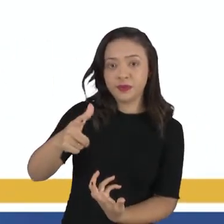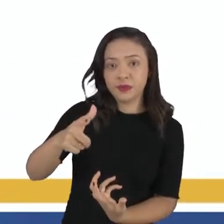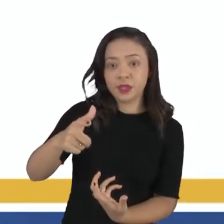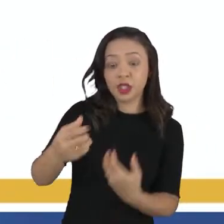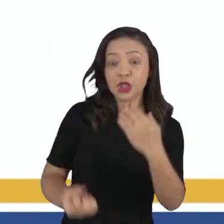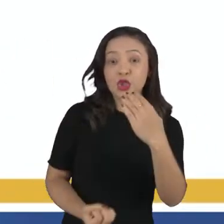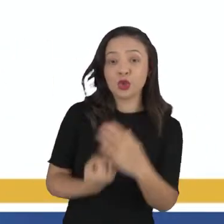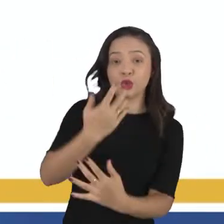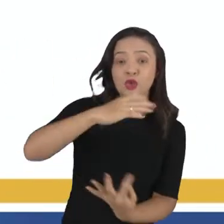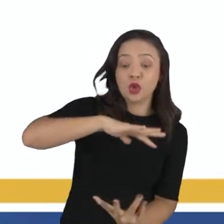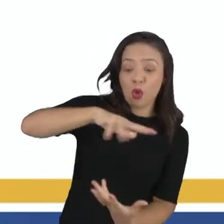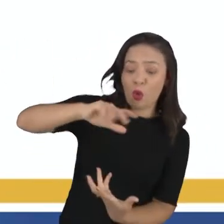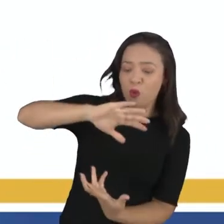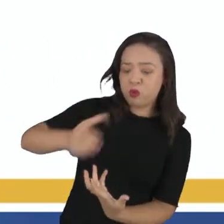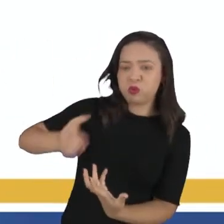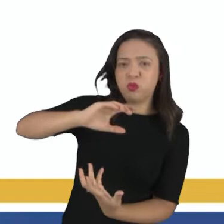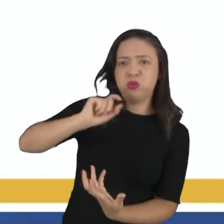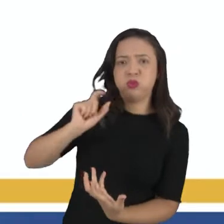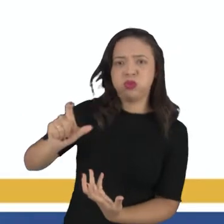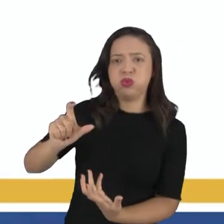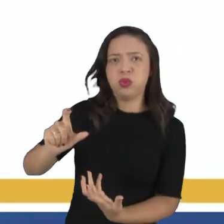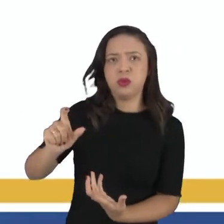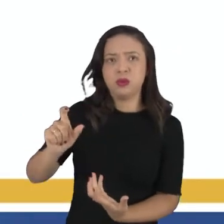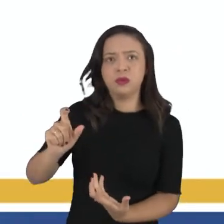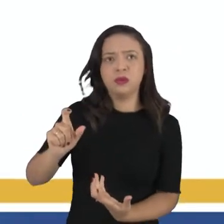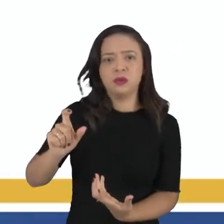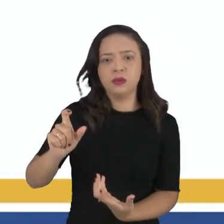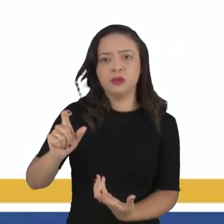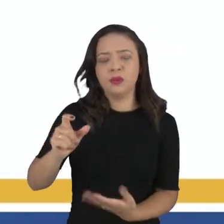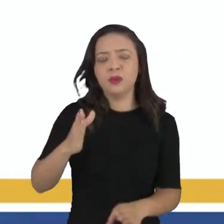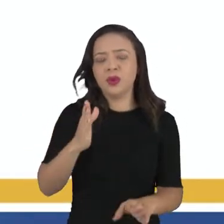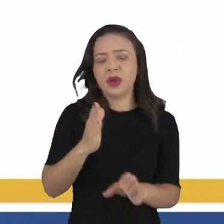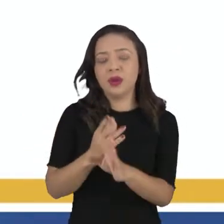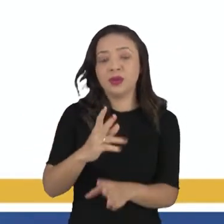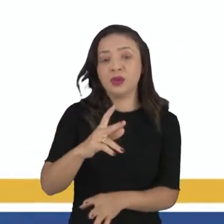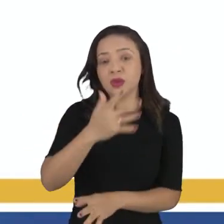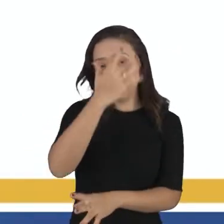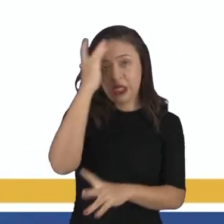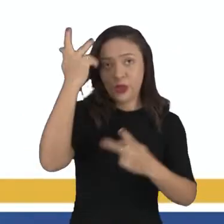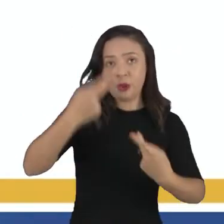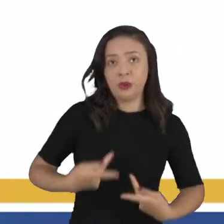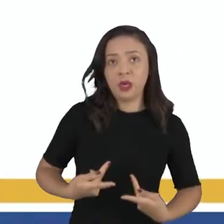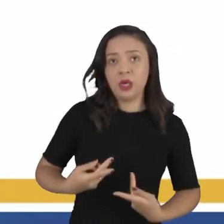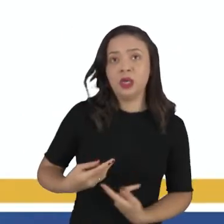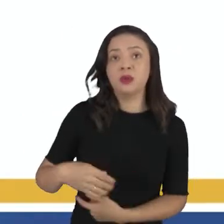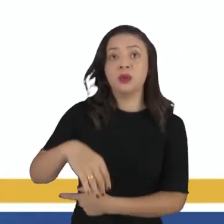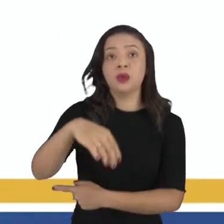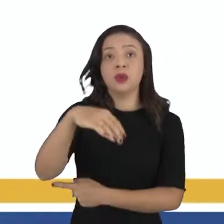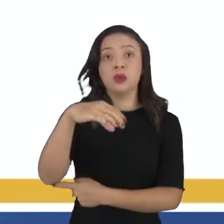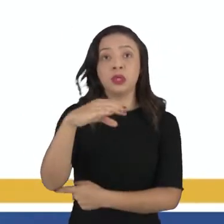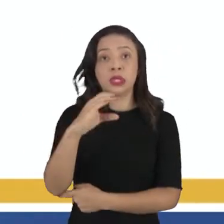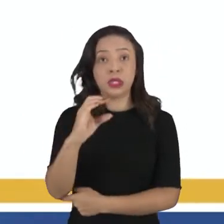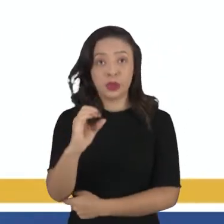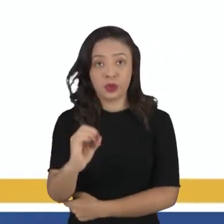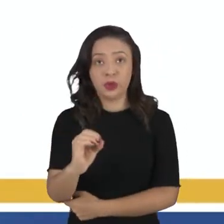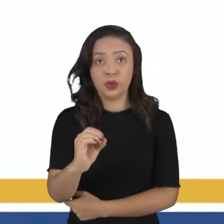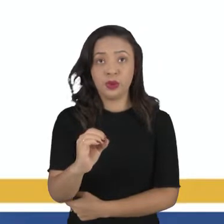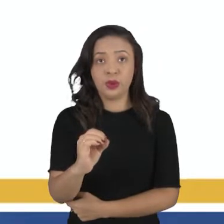sendo lançados pelas atividades humanas, tá? Atividades humanas. Monóxido de carbono,